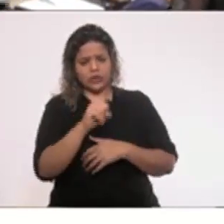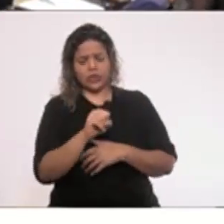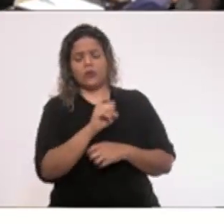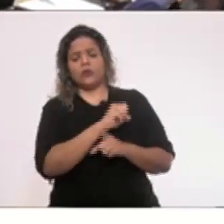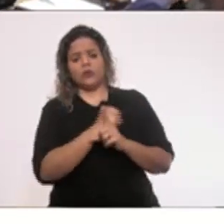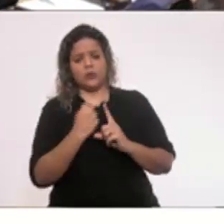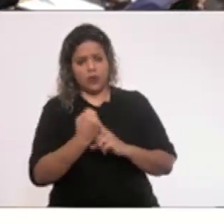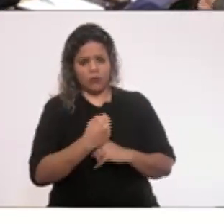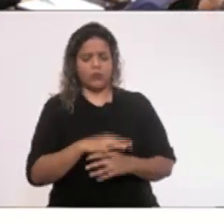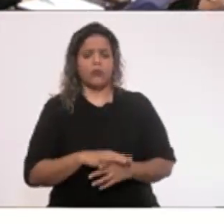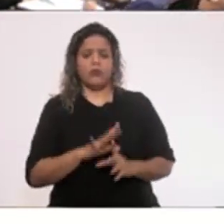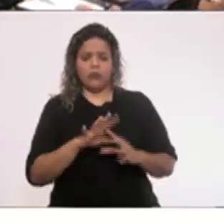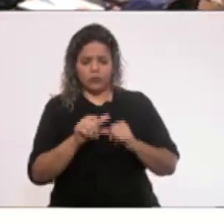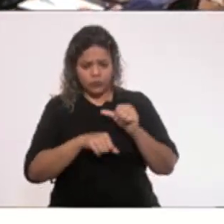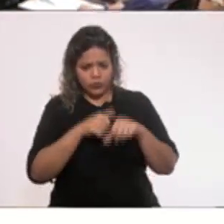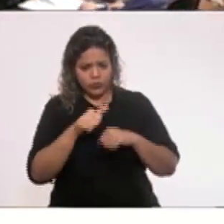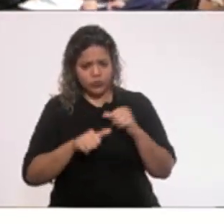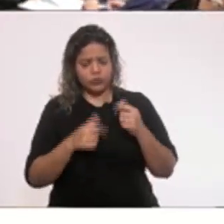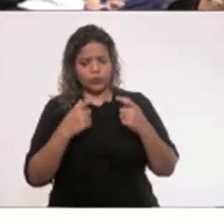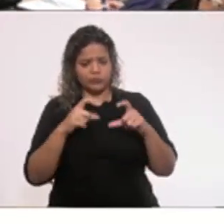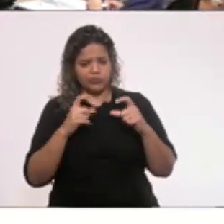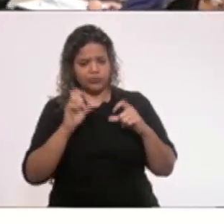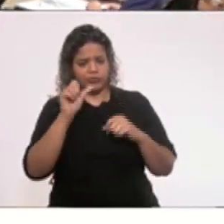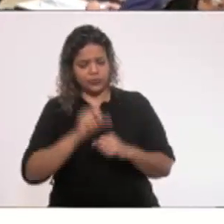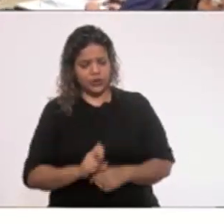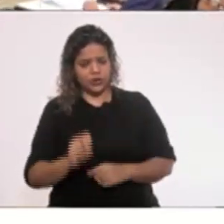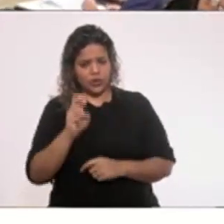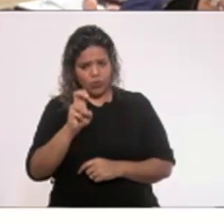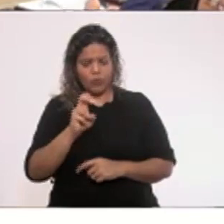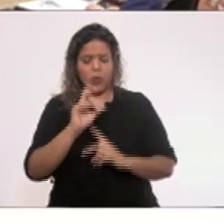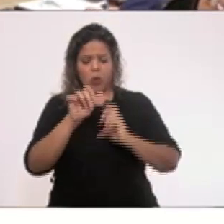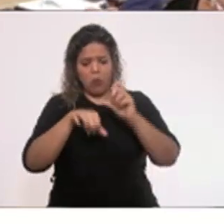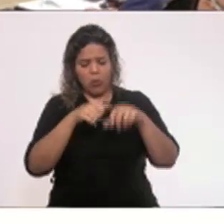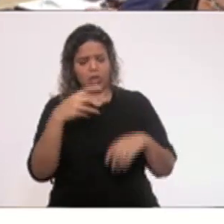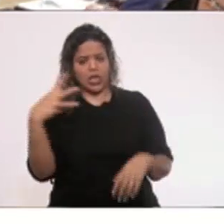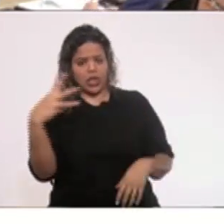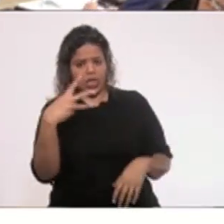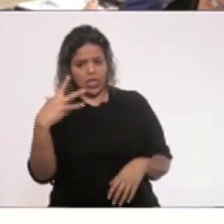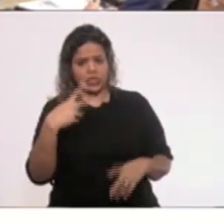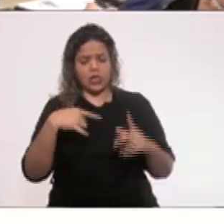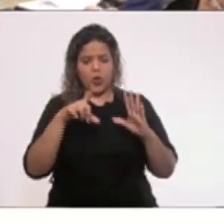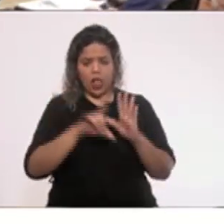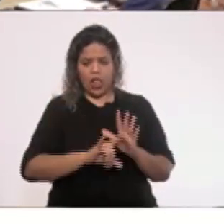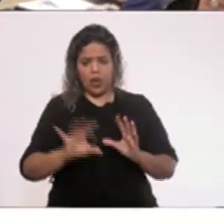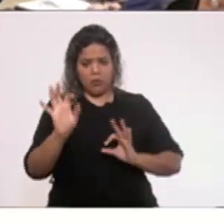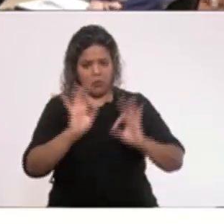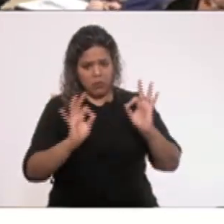social. Emenda modificativa número 5. Modifica-se o artigo 3º do projeto de lei